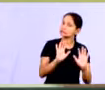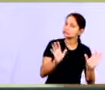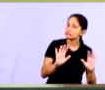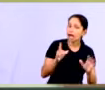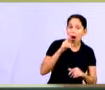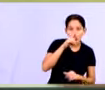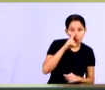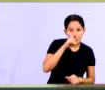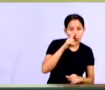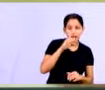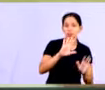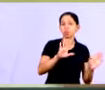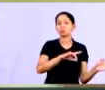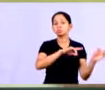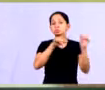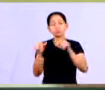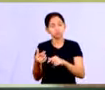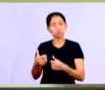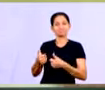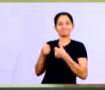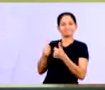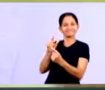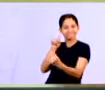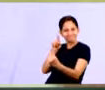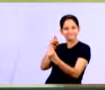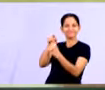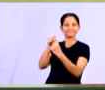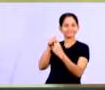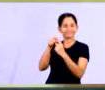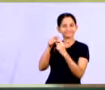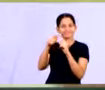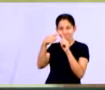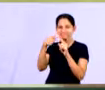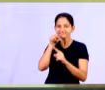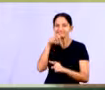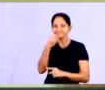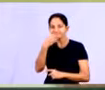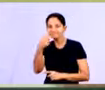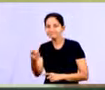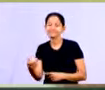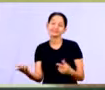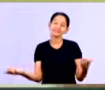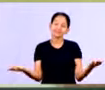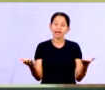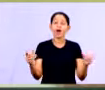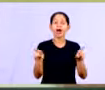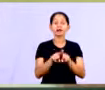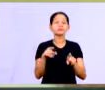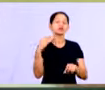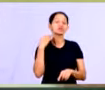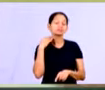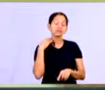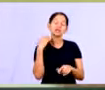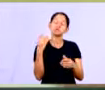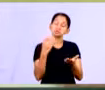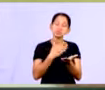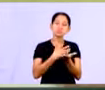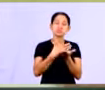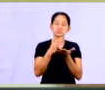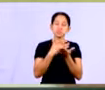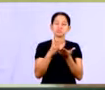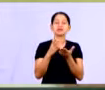não se arrisque, mas também um momento que as ações, por exemplo, estão em baixa, estão com preço muito baixo. Para quem quer entrar no investimento de